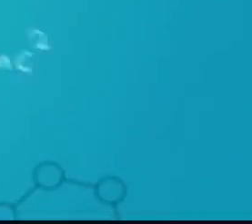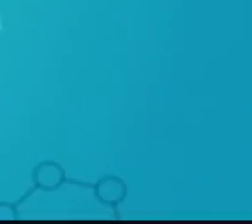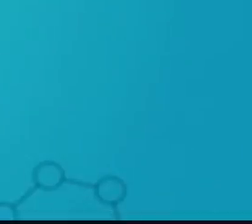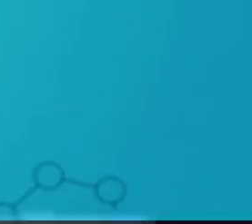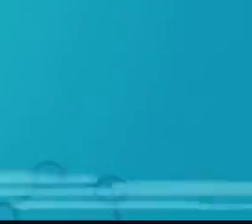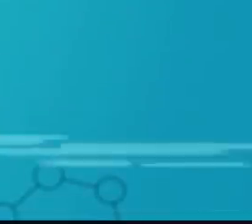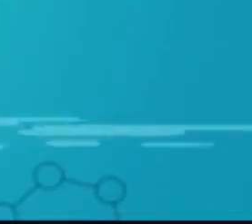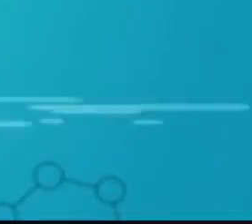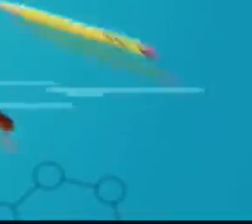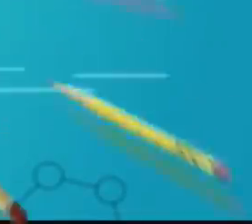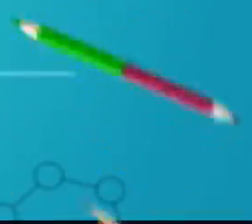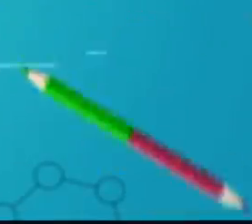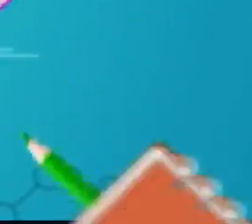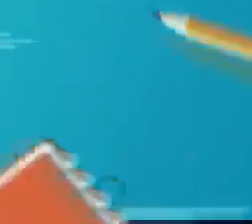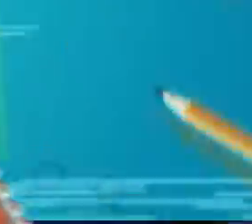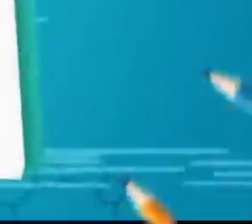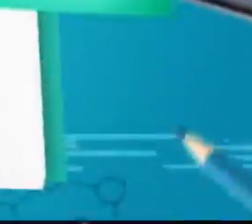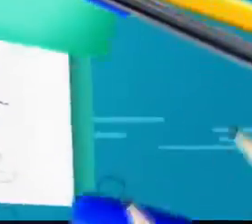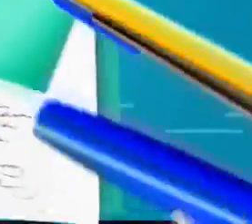o